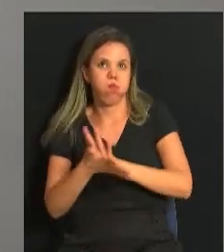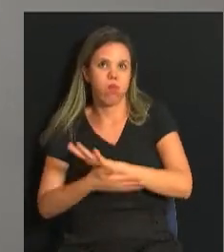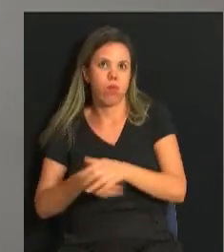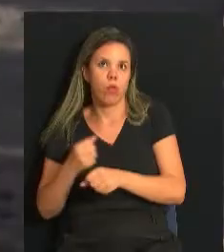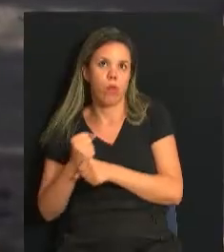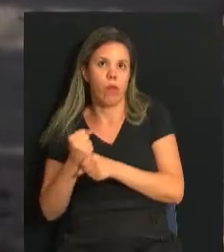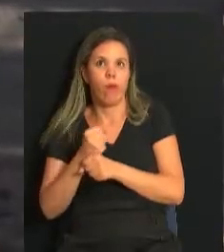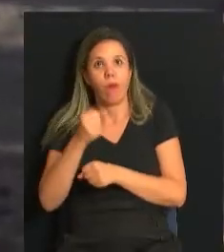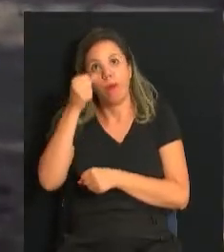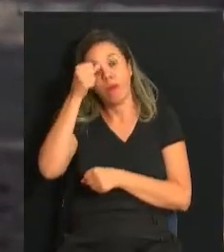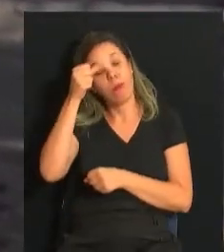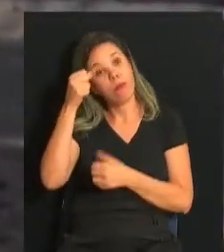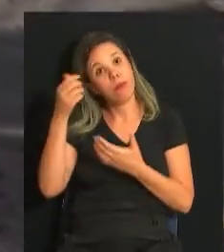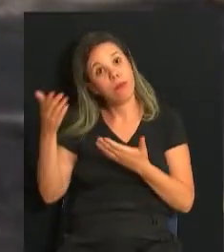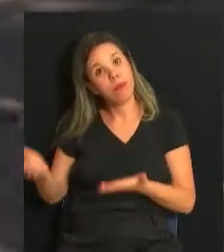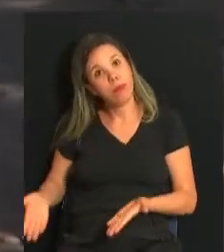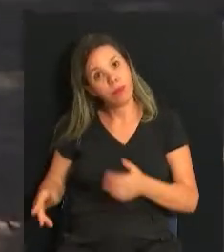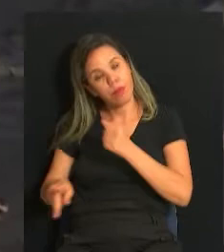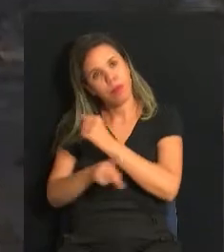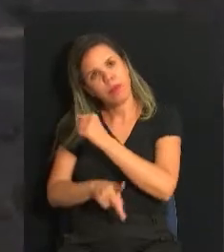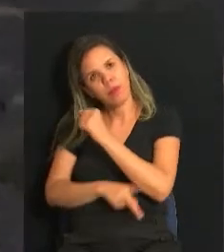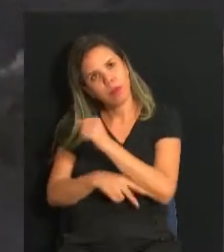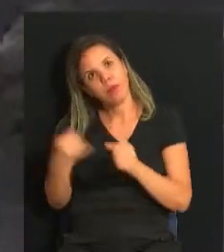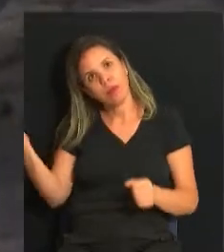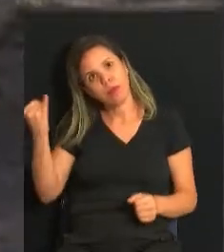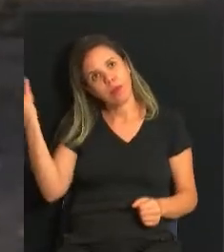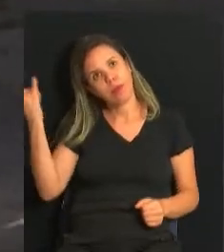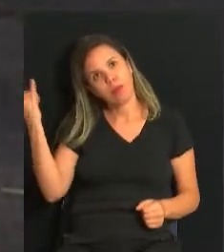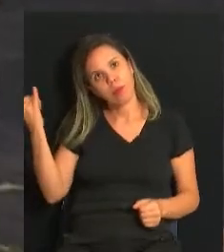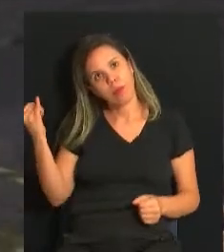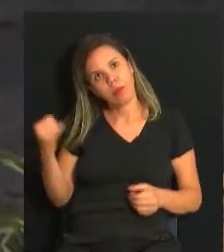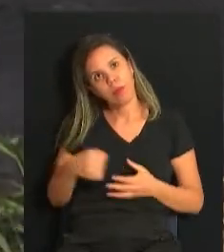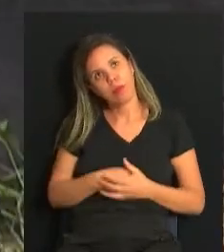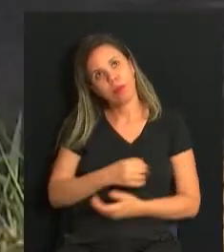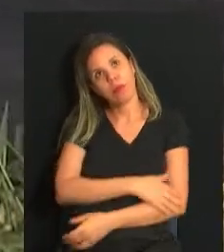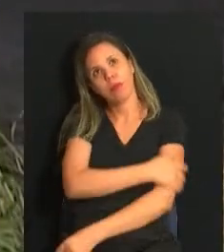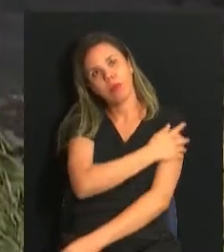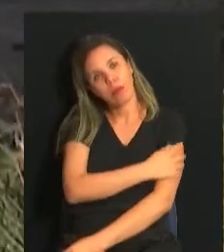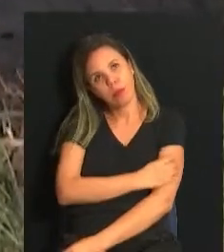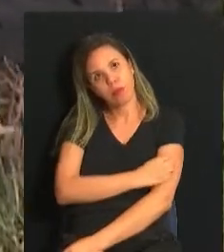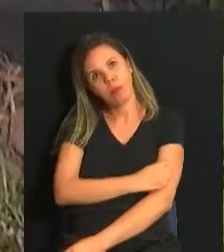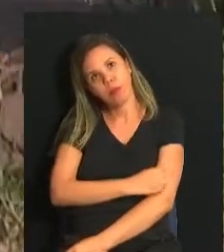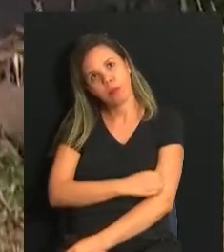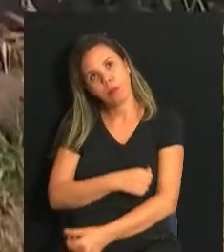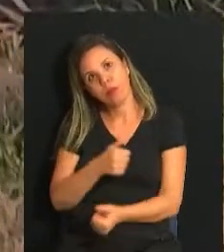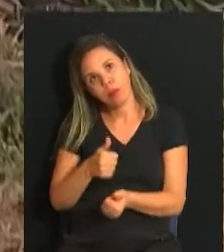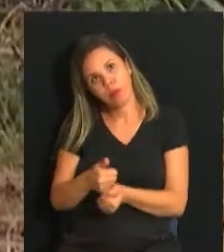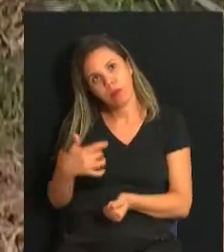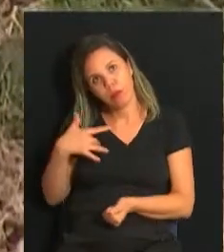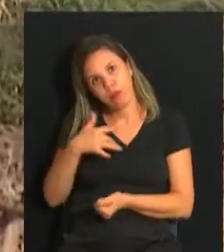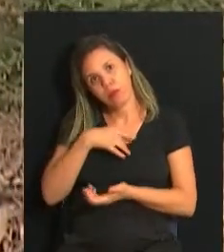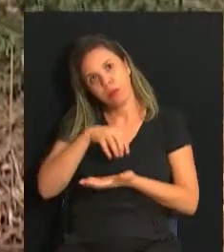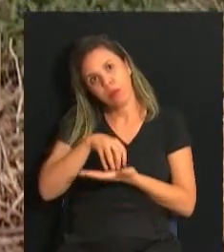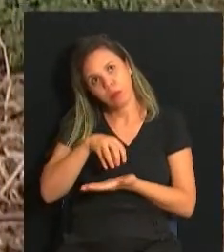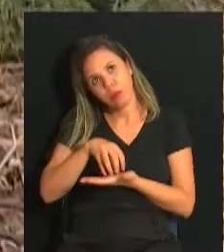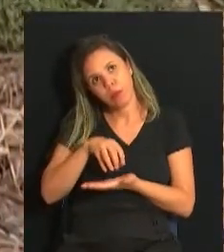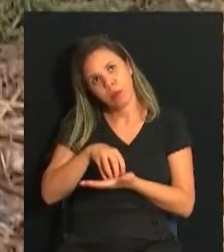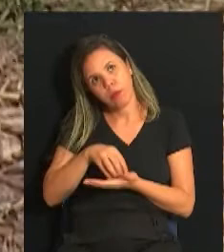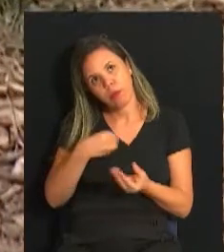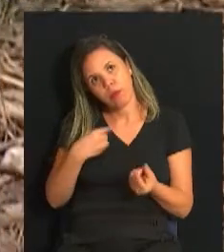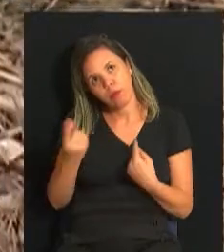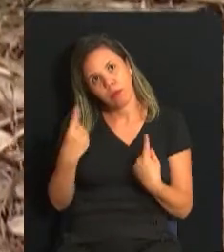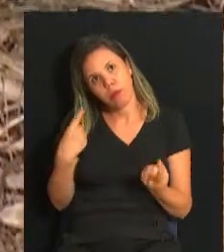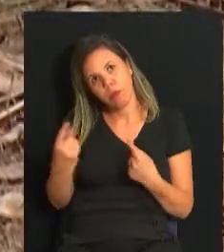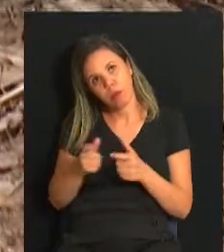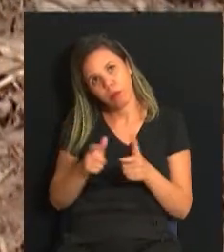últimos anos é é muito importante aqui para região fica ao lado do posto de saúde do bairro e tem um fluxo